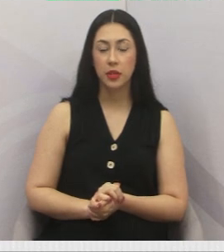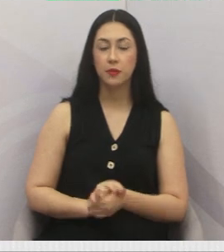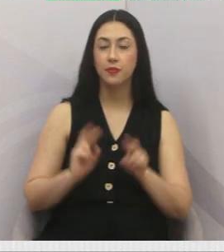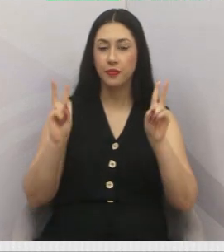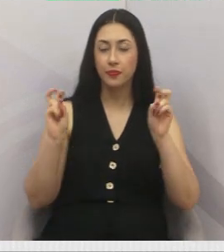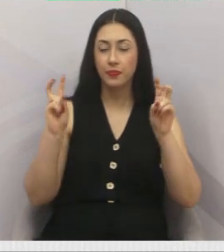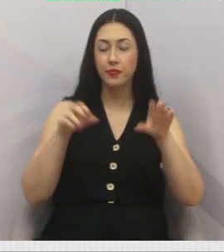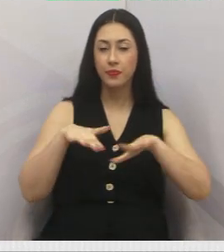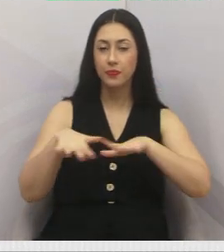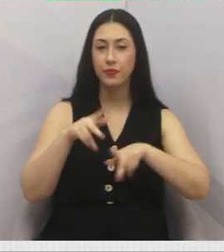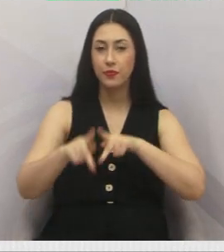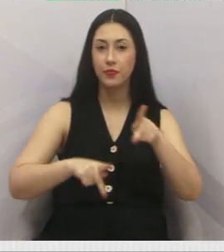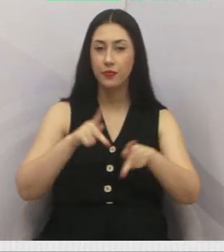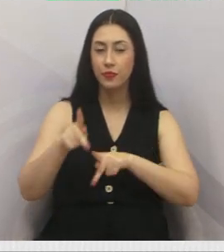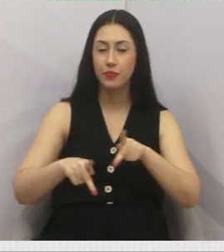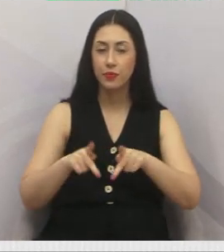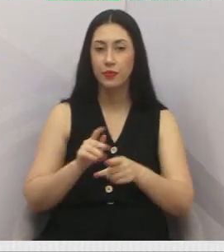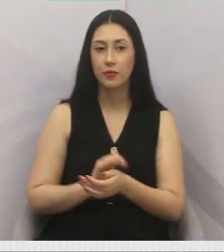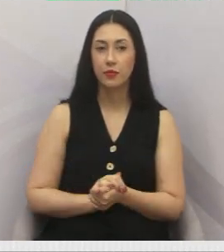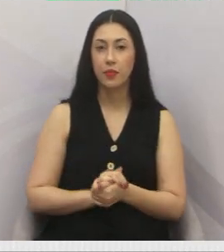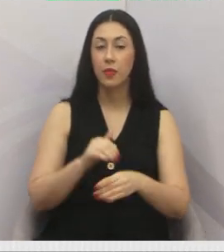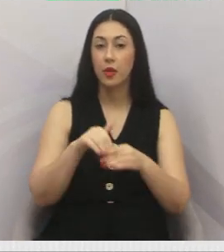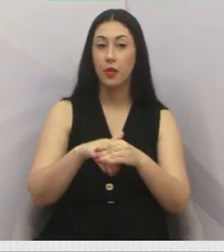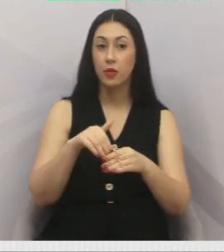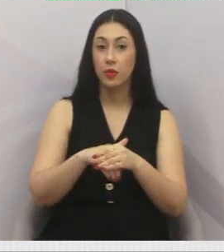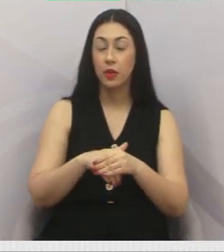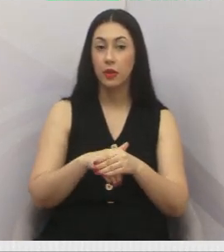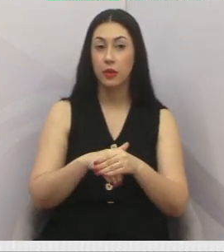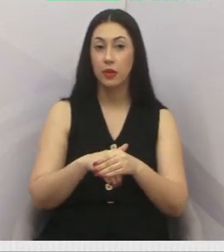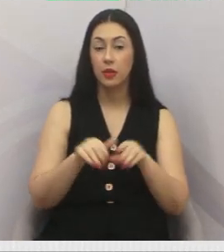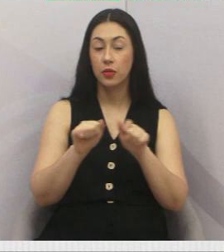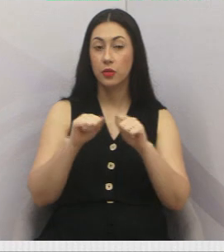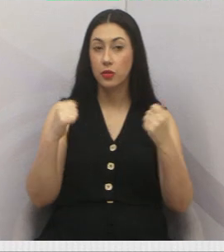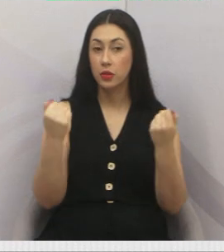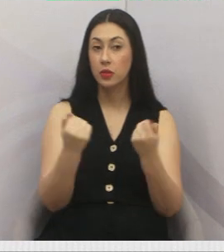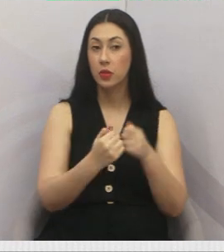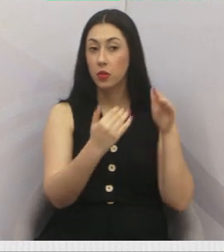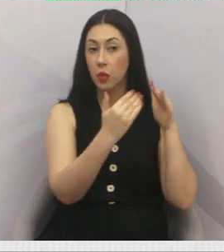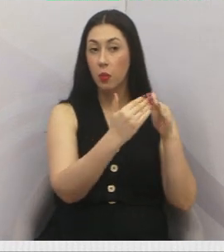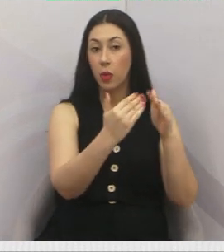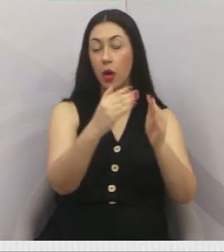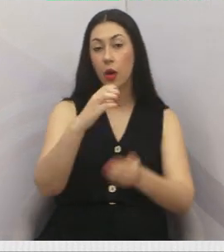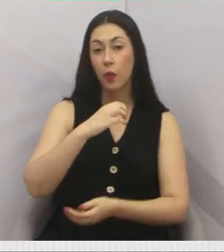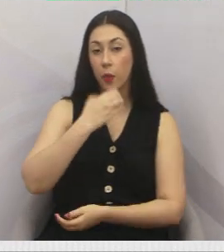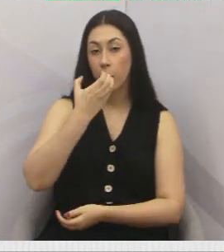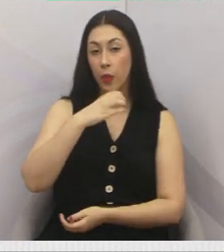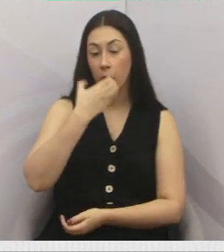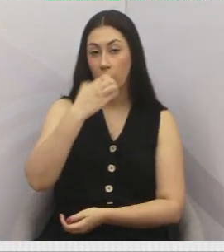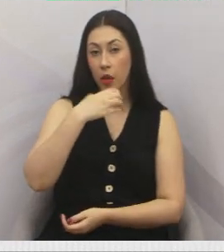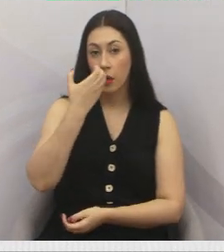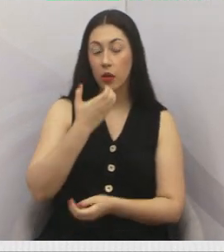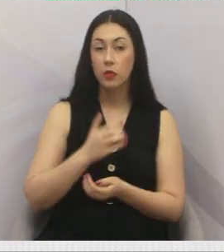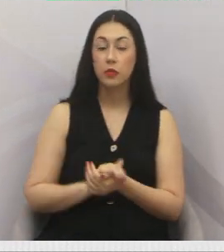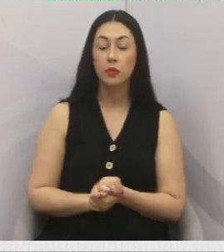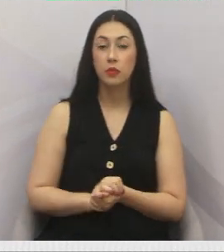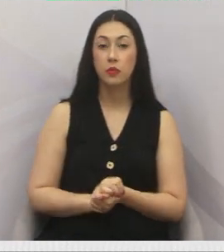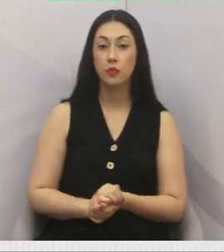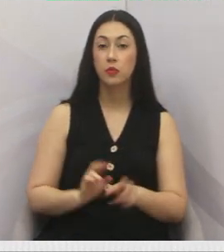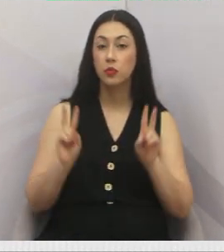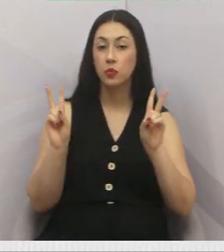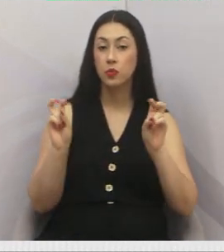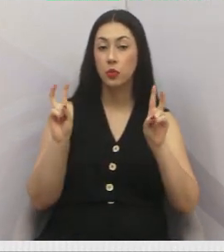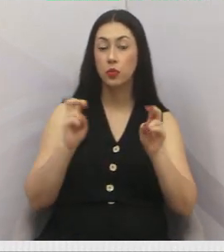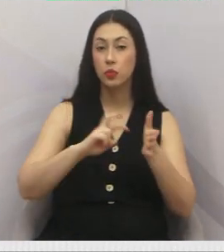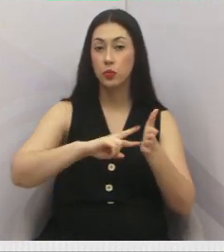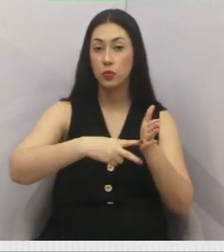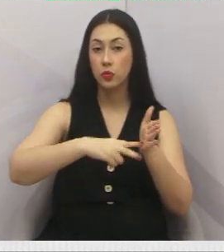Segmento movimentos populares e ou coletivos, um voto para a Associação dos Moradores do Jardim Paraíso, Jardim Holanda. Segmento